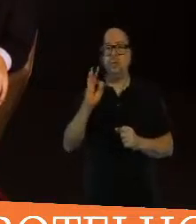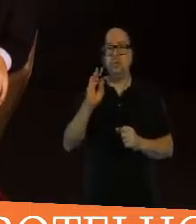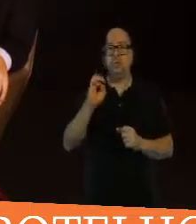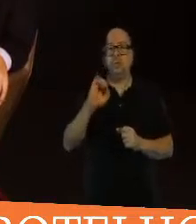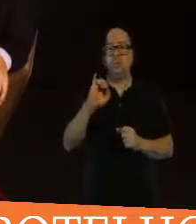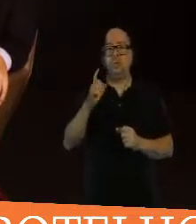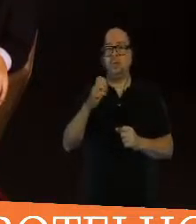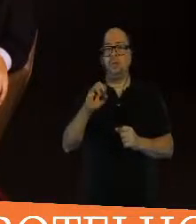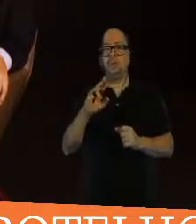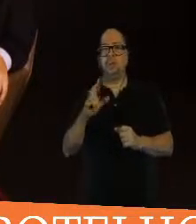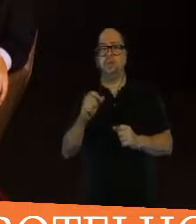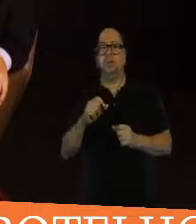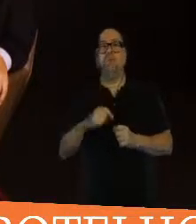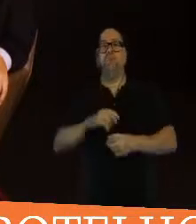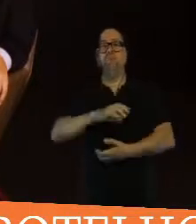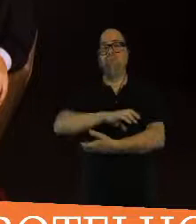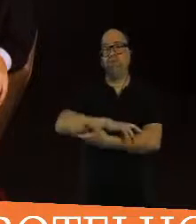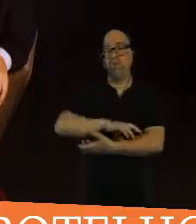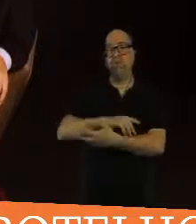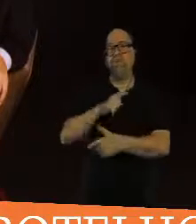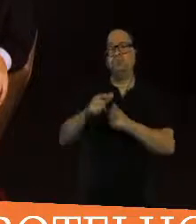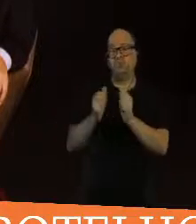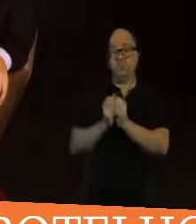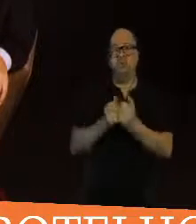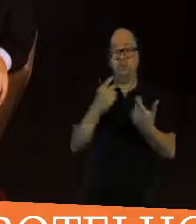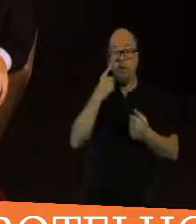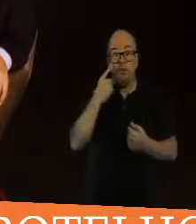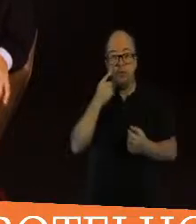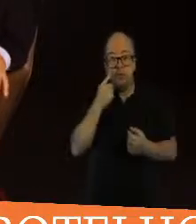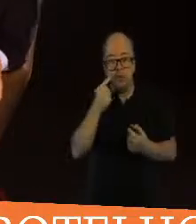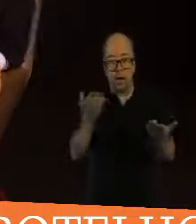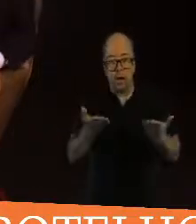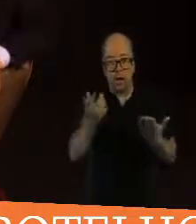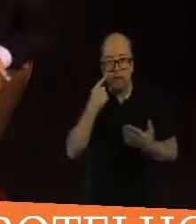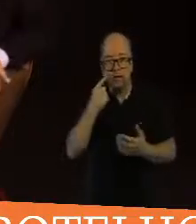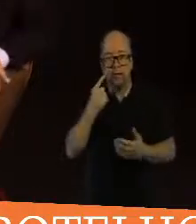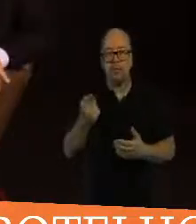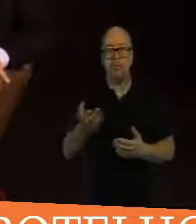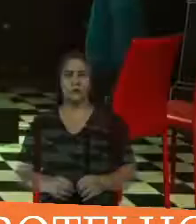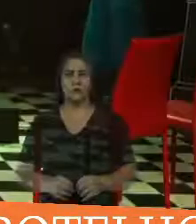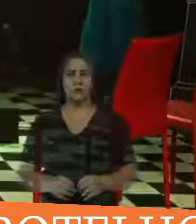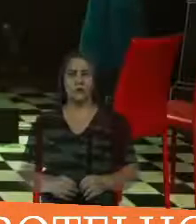várias parcerias em várias músicas de sucesso. Vamos lá? Vamos lá.